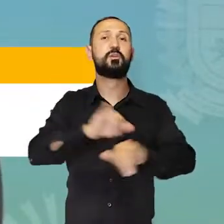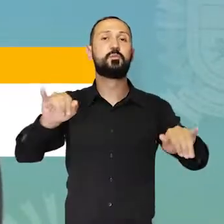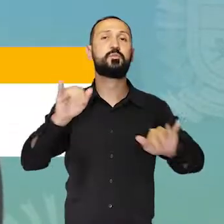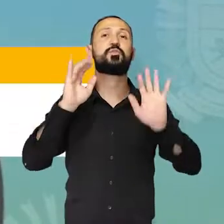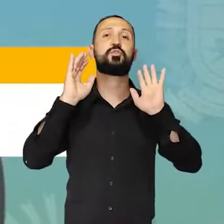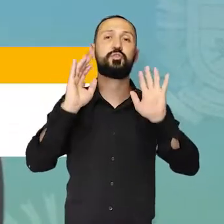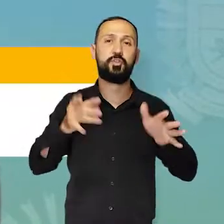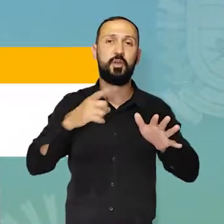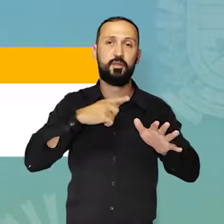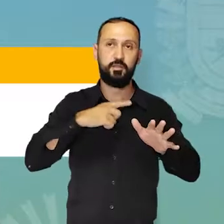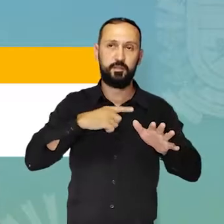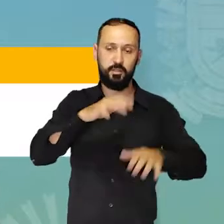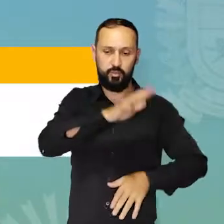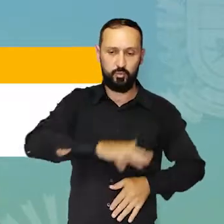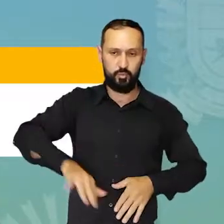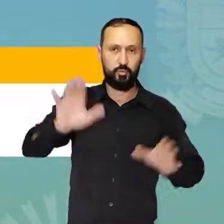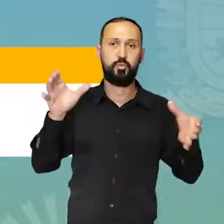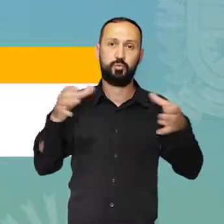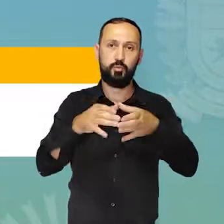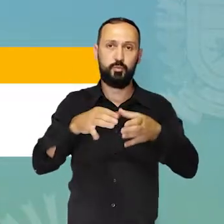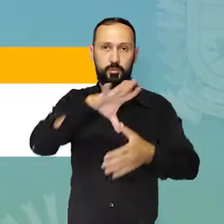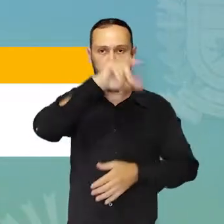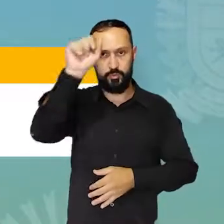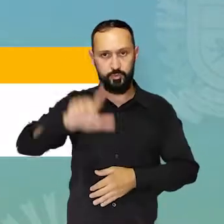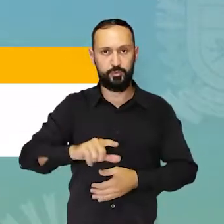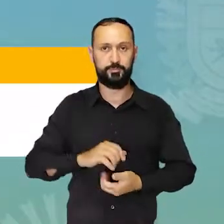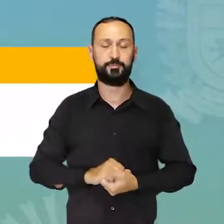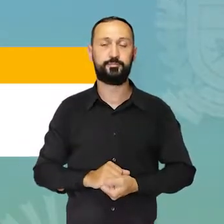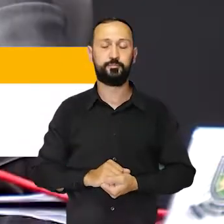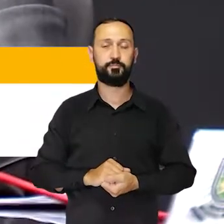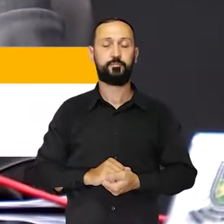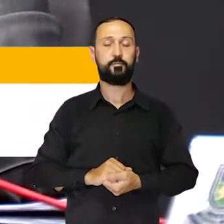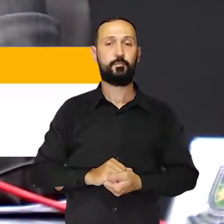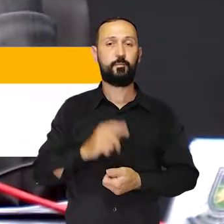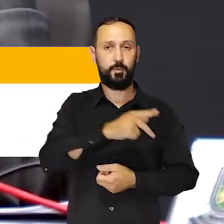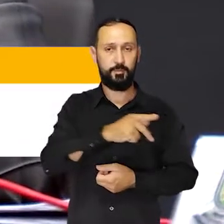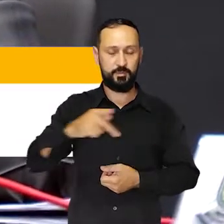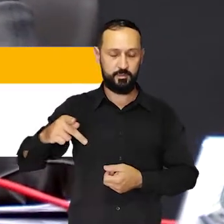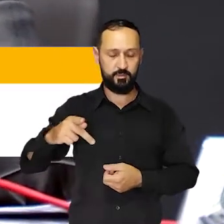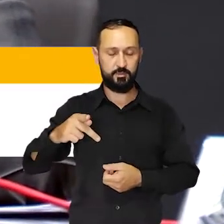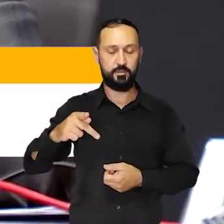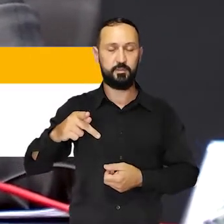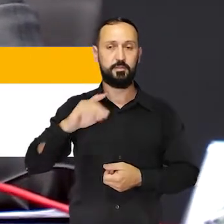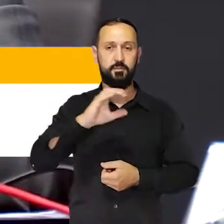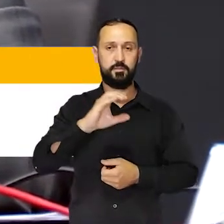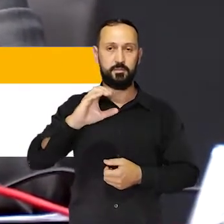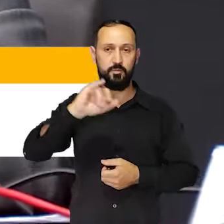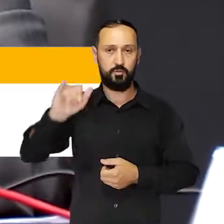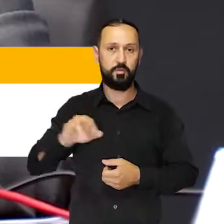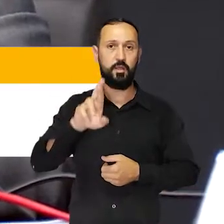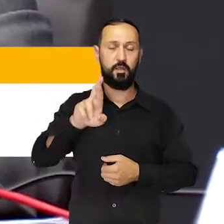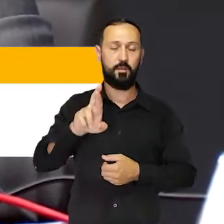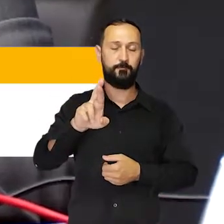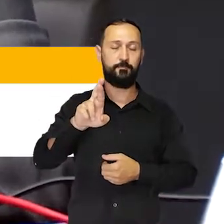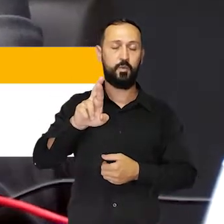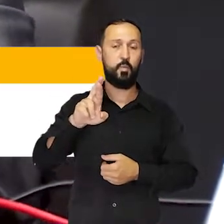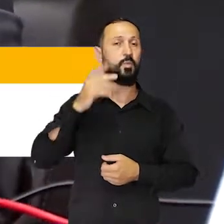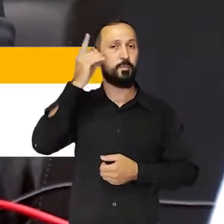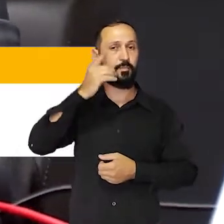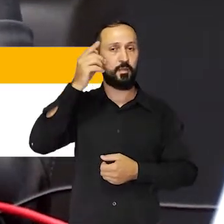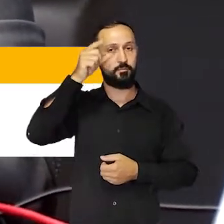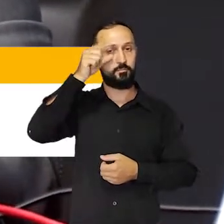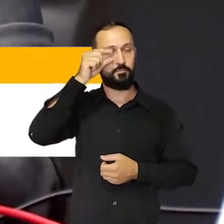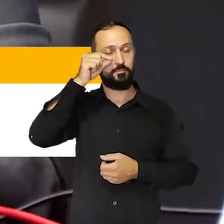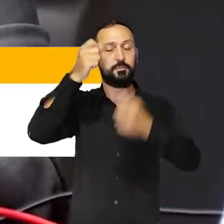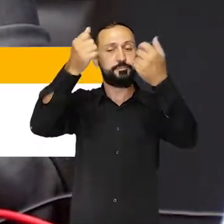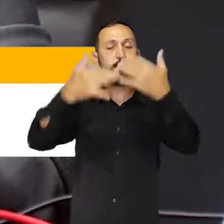Sul anuncia que a imunidade coletiva no Mato Grosso do Sul o presidente da ccjr deputados Gerson Claro